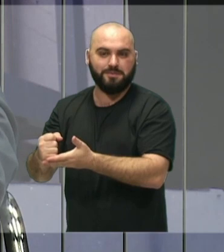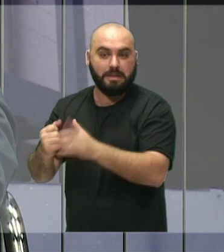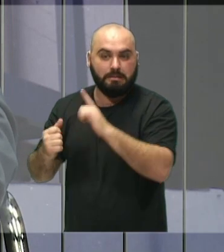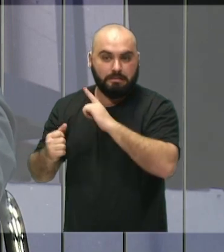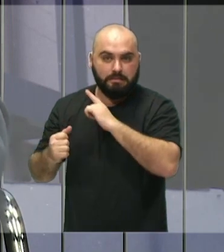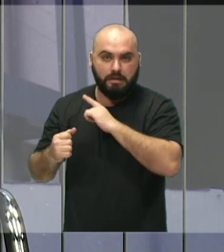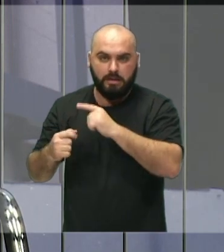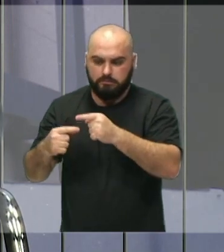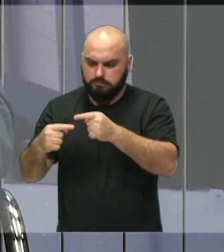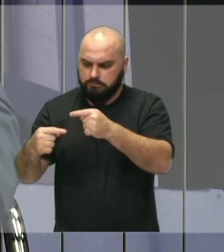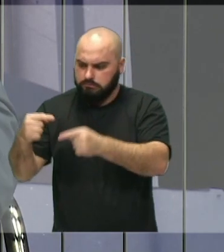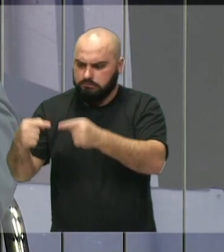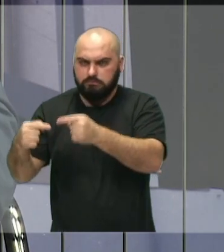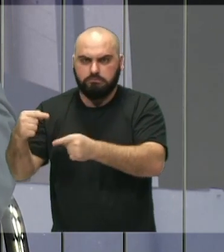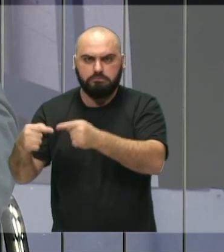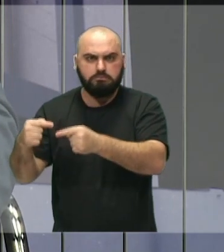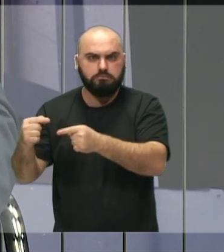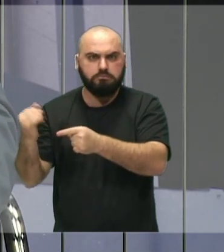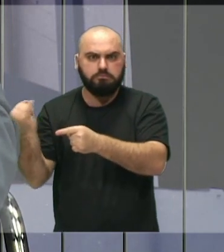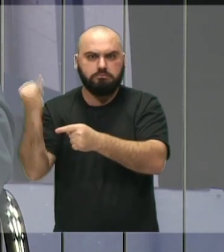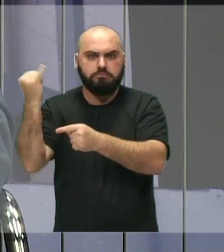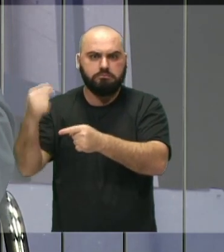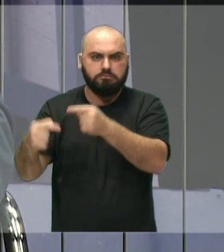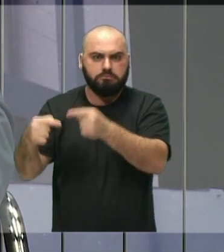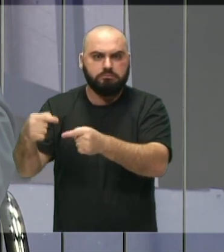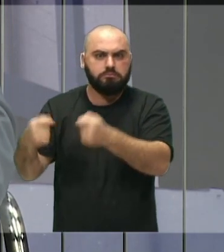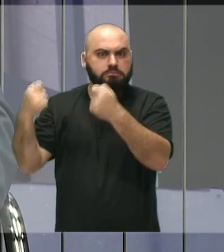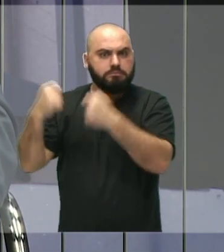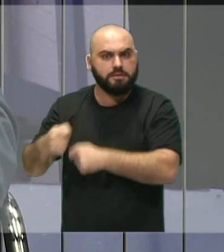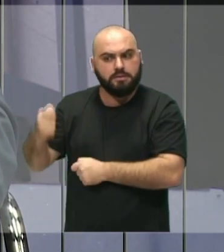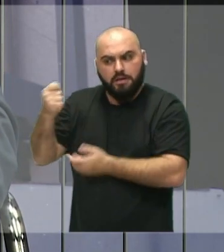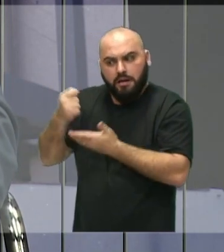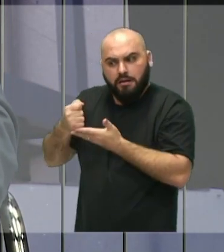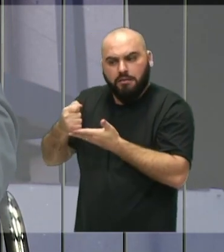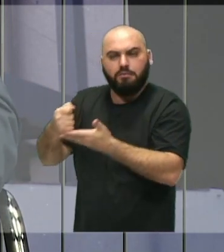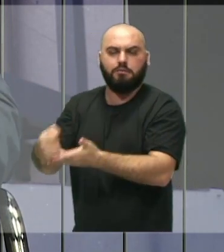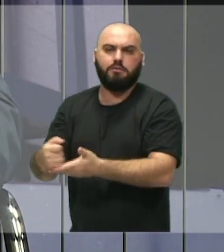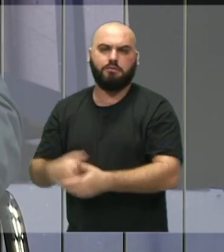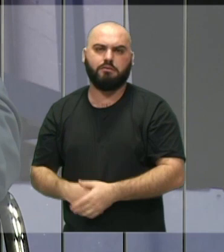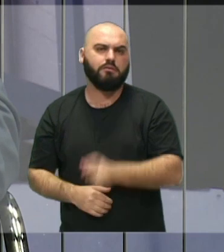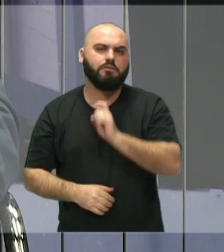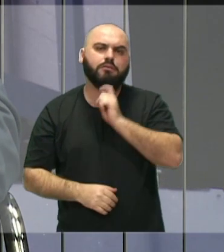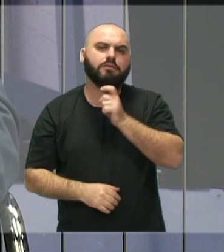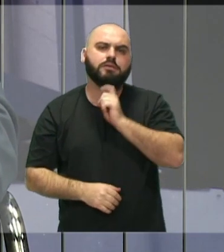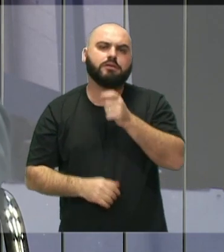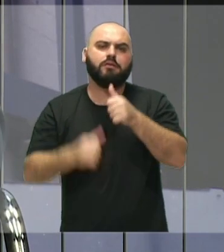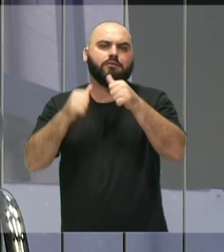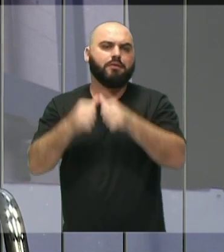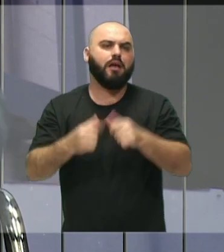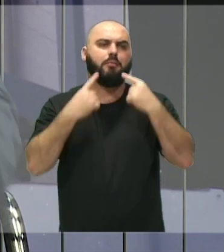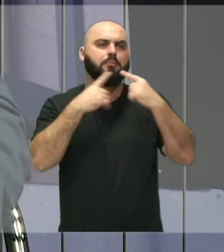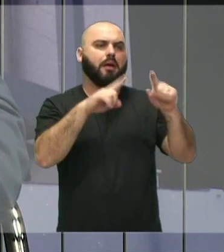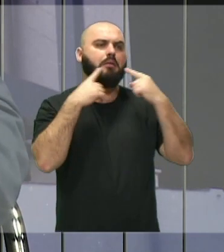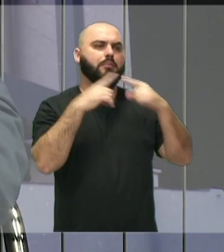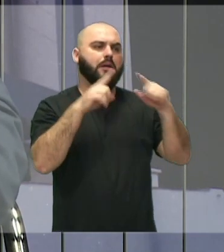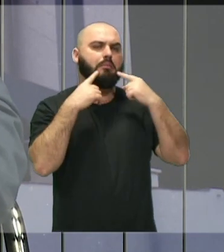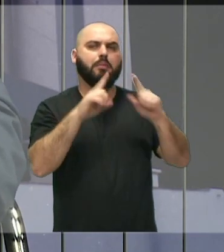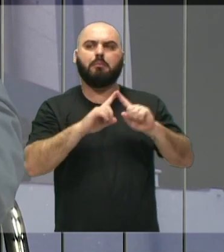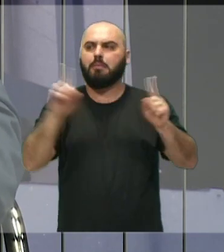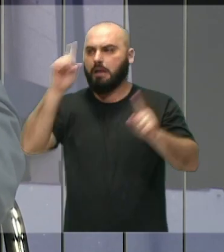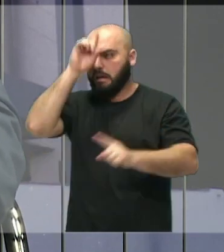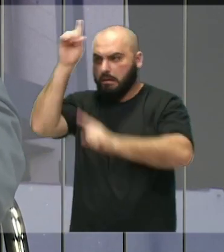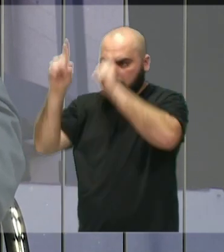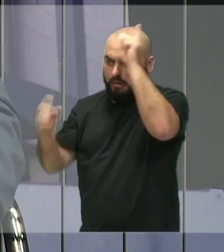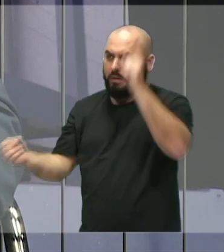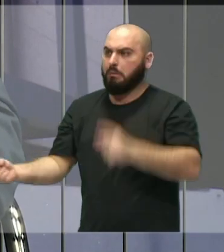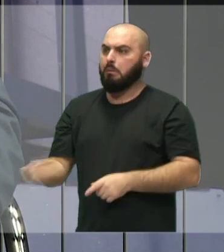existe a oposição, é importantíssimo, mas a oposição ela tem que ser construtiva. Não adianta você ficar só criticando e não trazer ideias novas para um